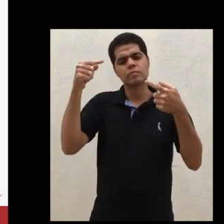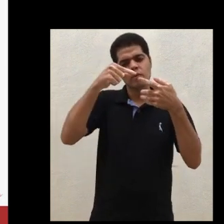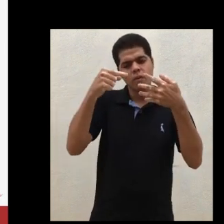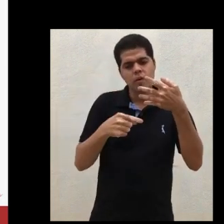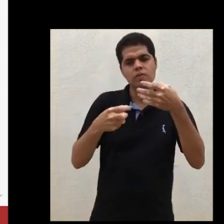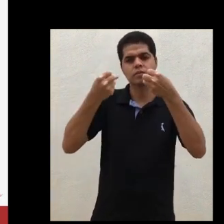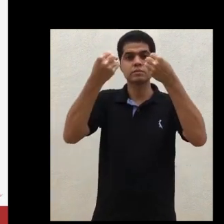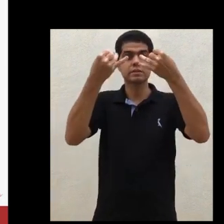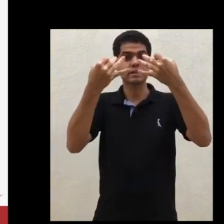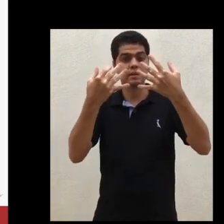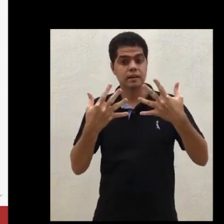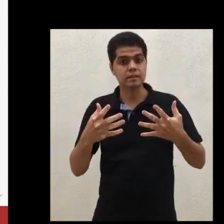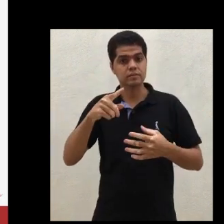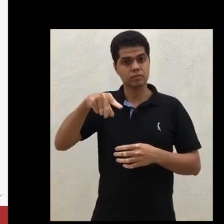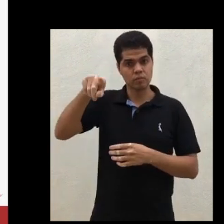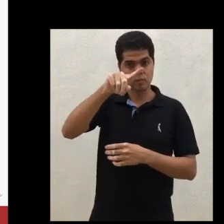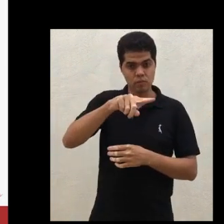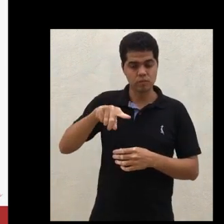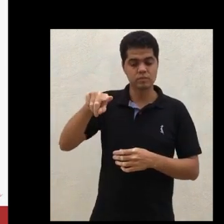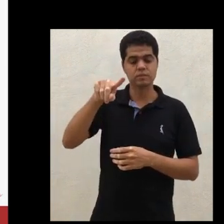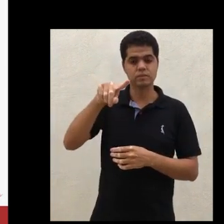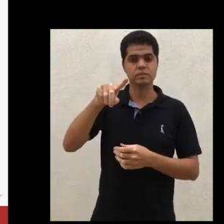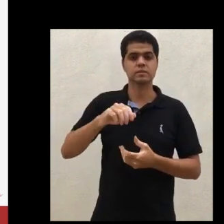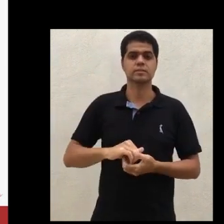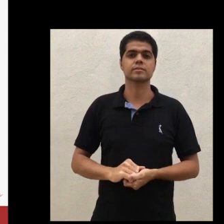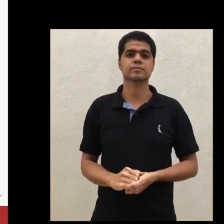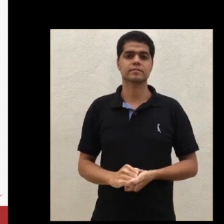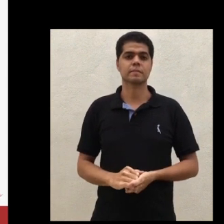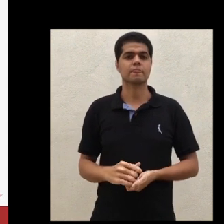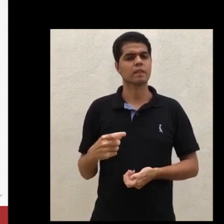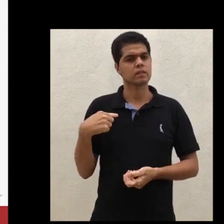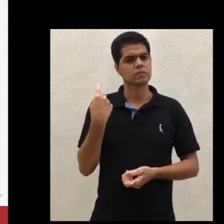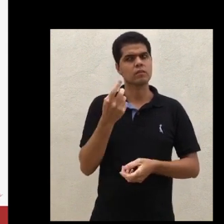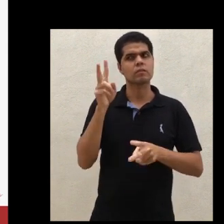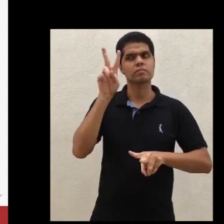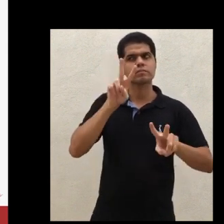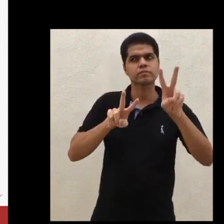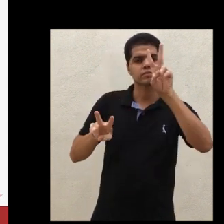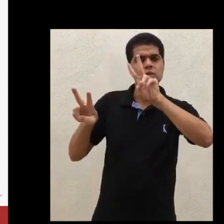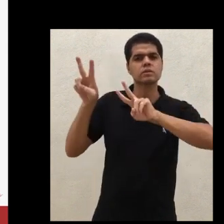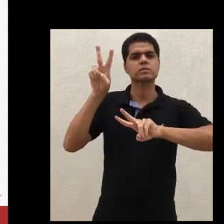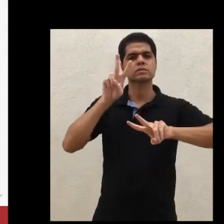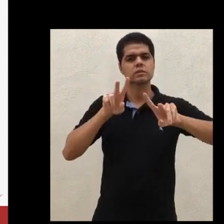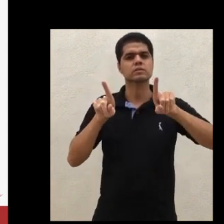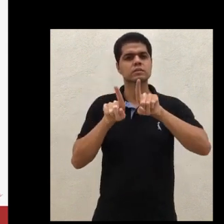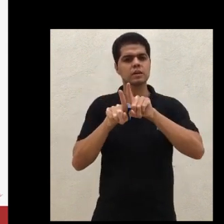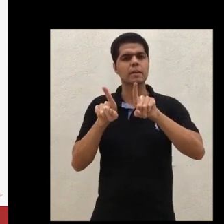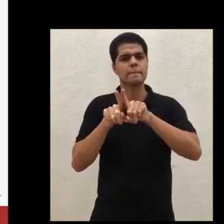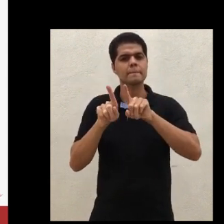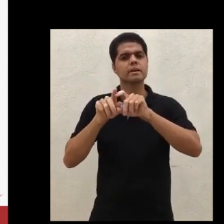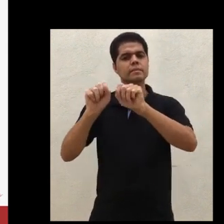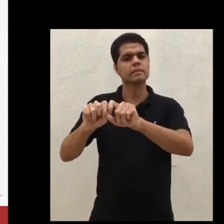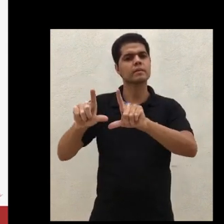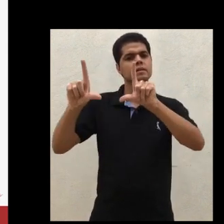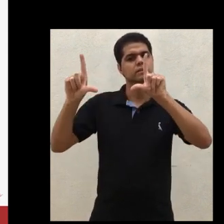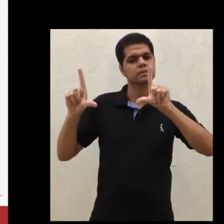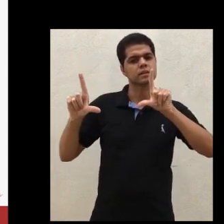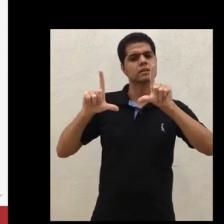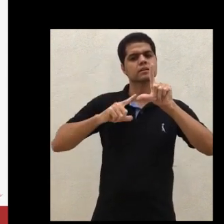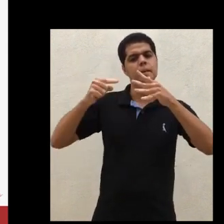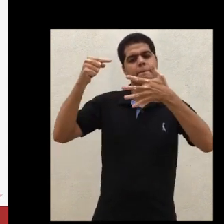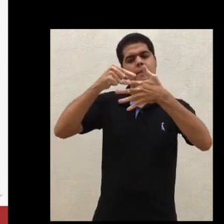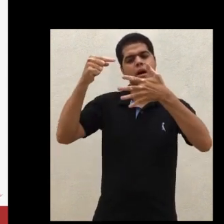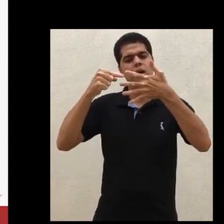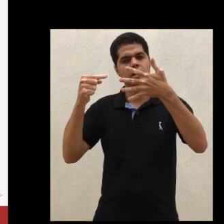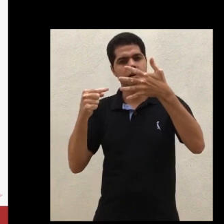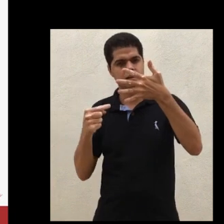eu for discutindo esses assuntos com vocês, né, a gente vai visualizando na